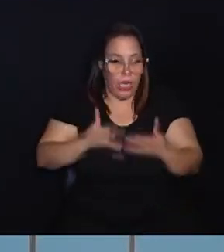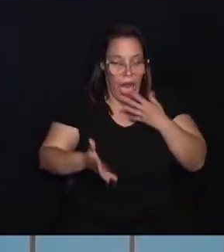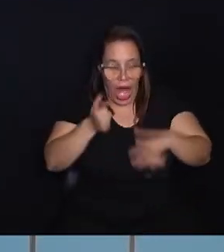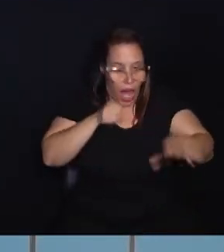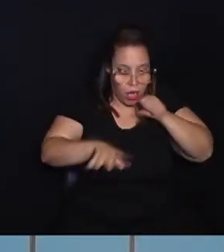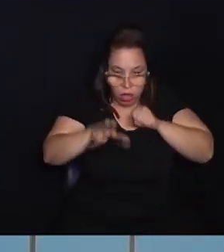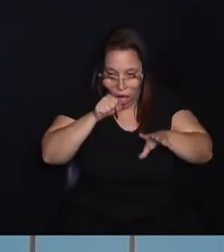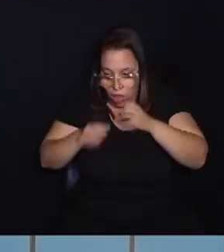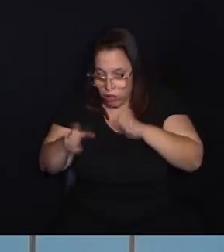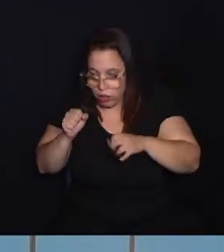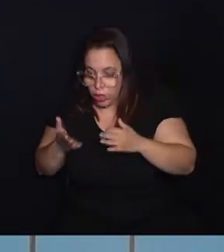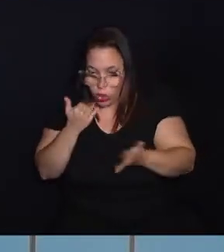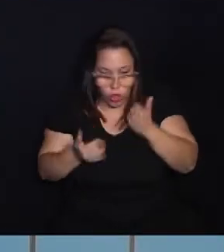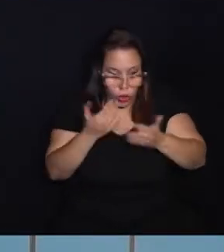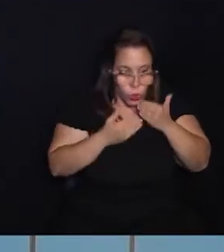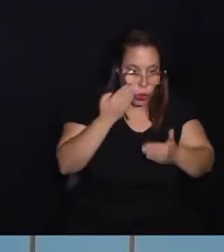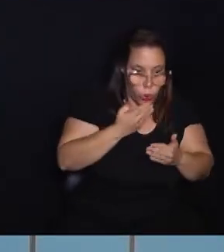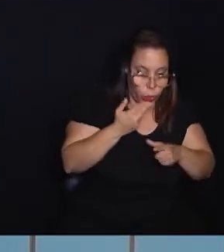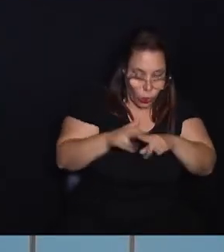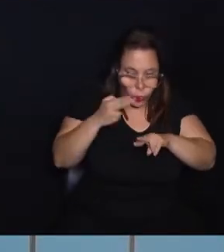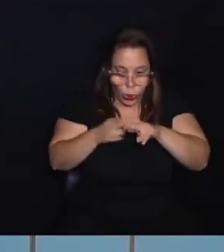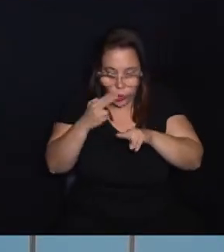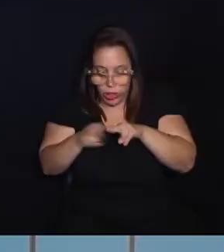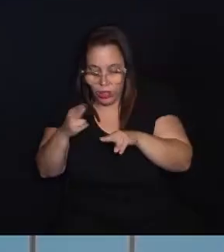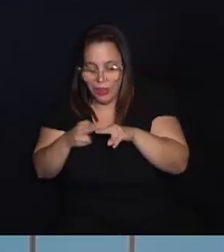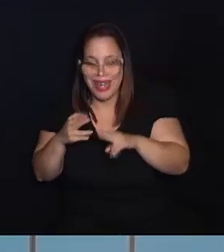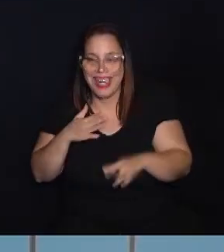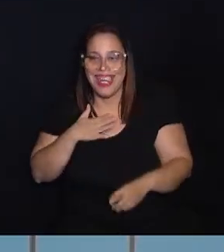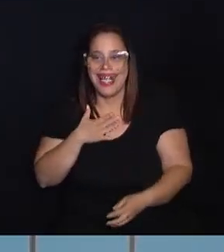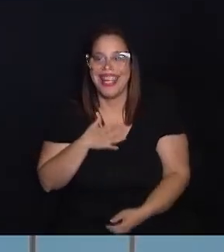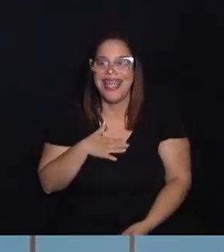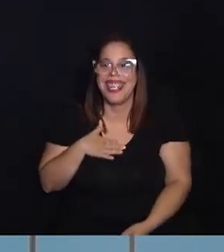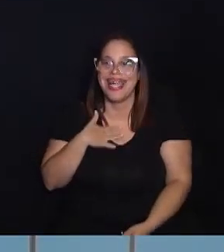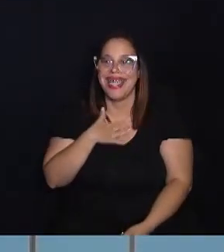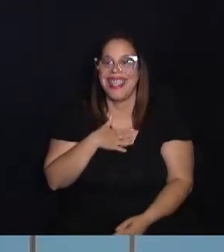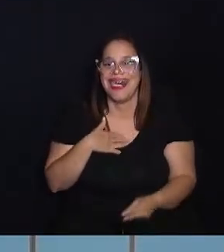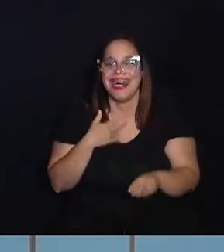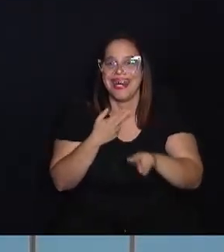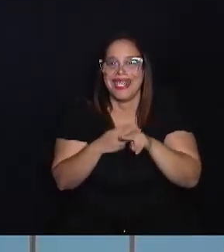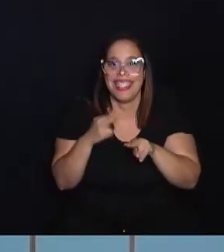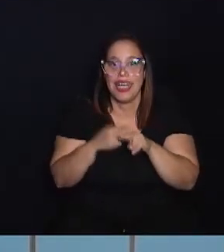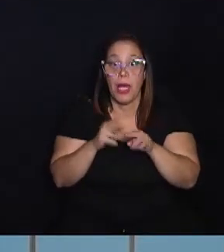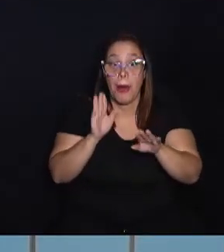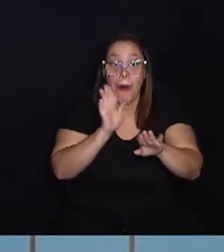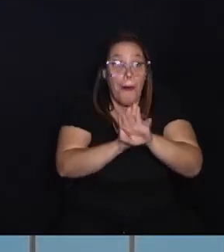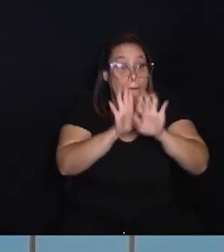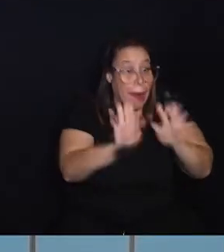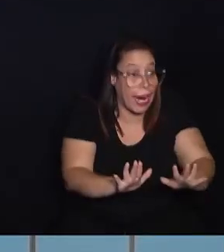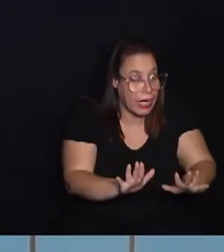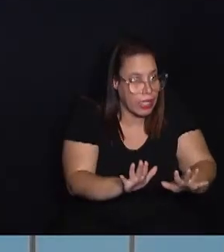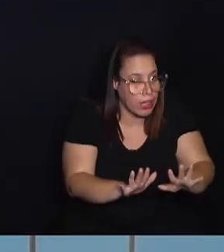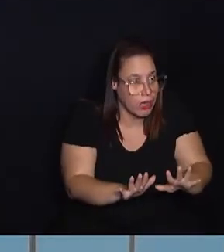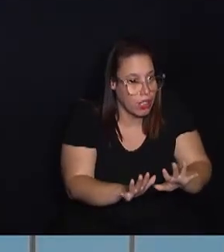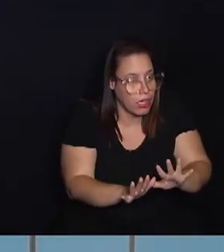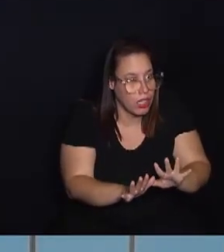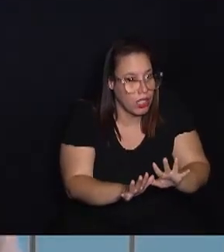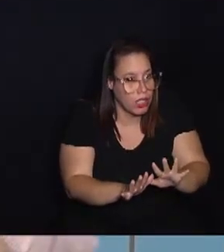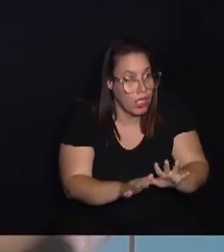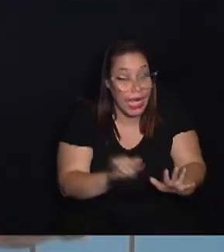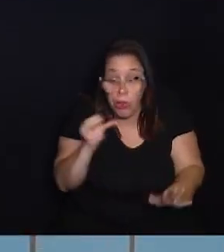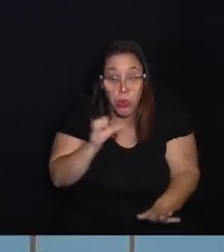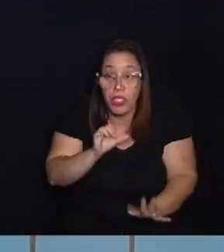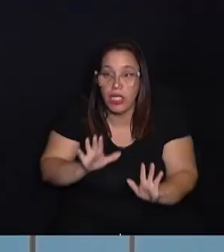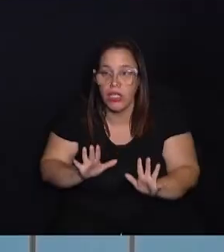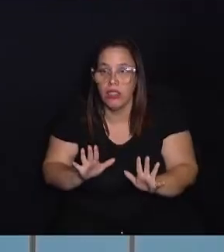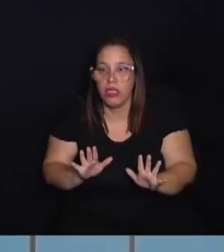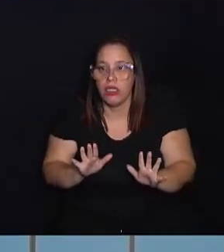seu filho começa a comer chocolate, porque aquilo dá um prazer enorme, né? Mas quem que fala, para que isso vai te fazer mal? É o pai.